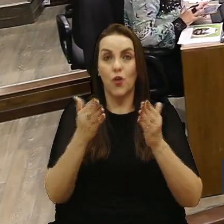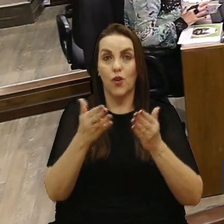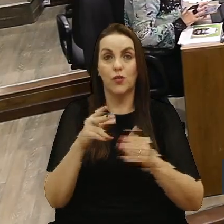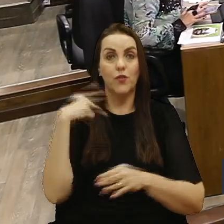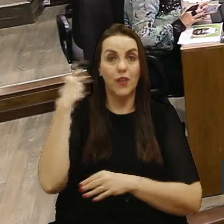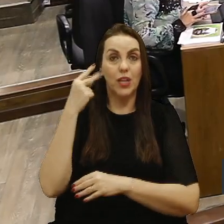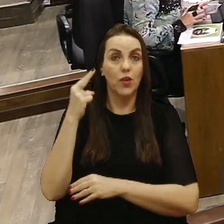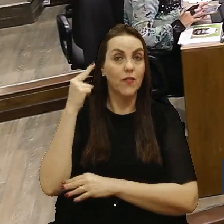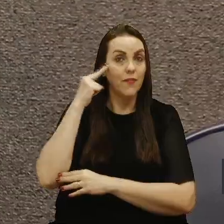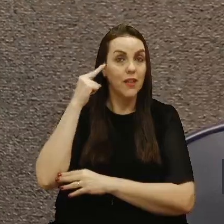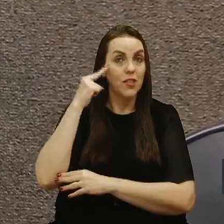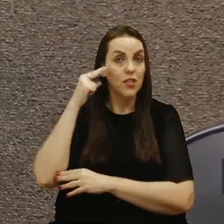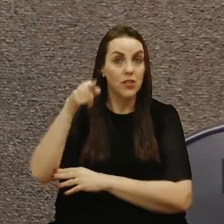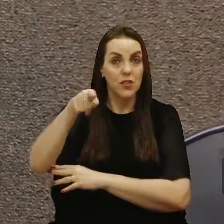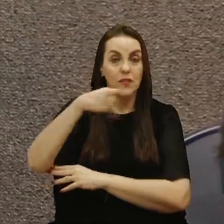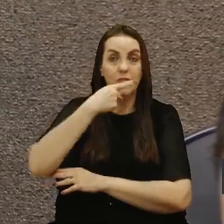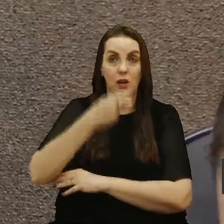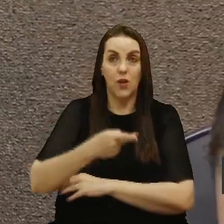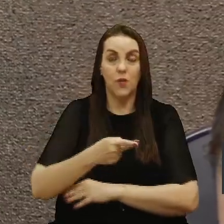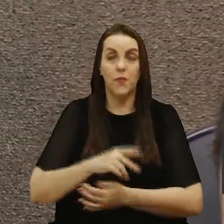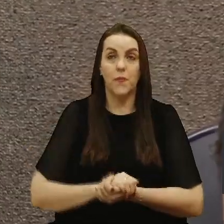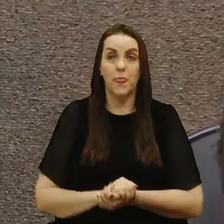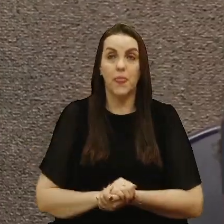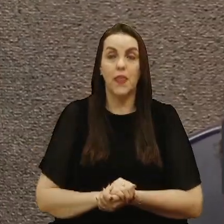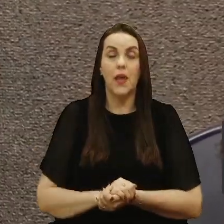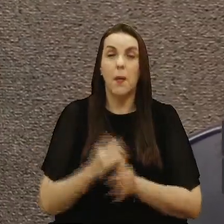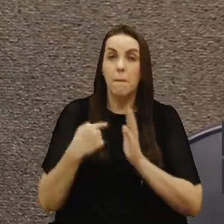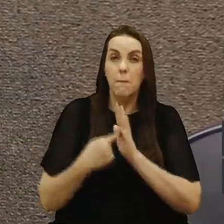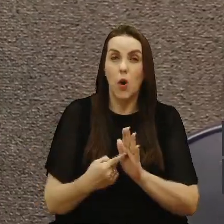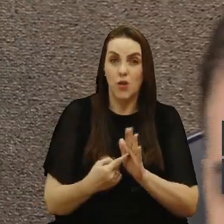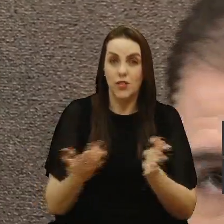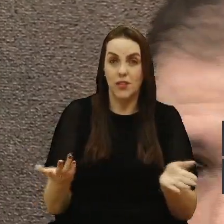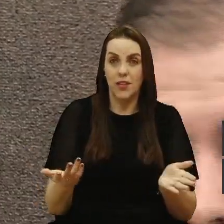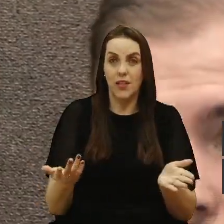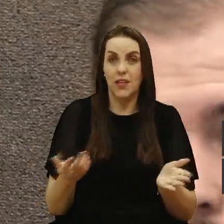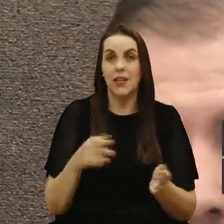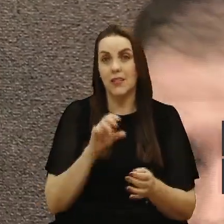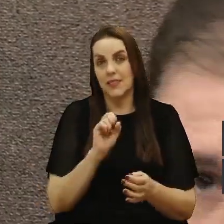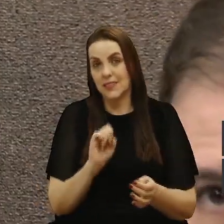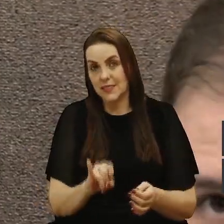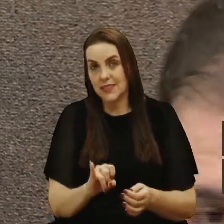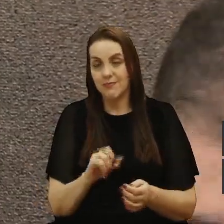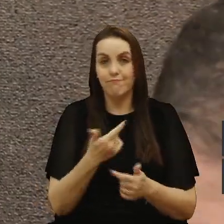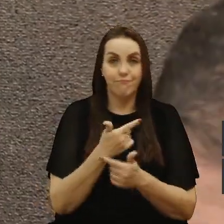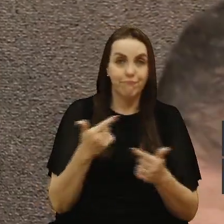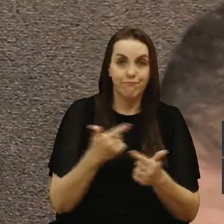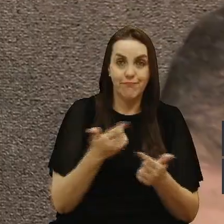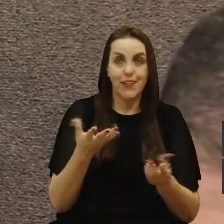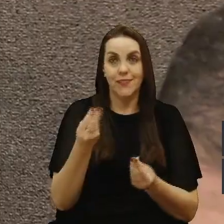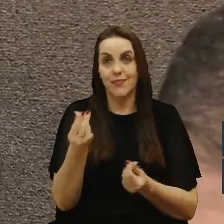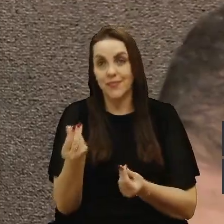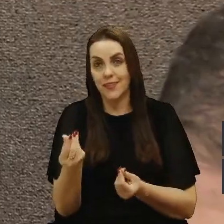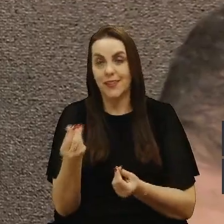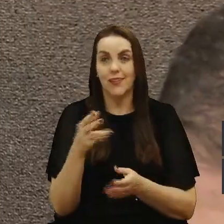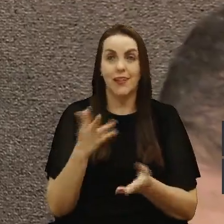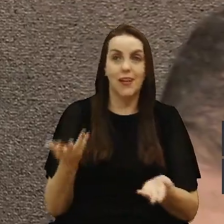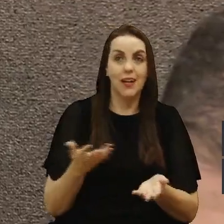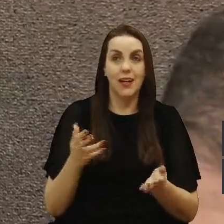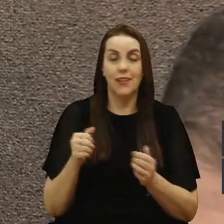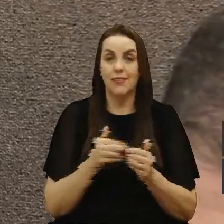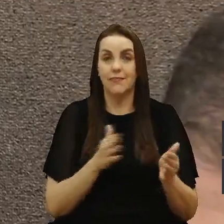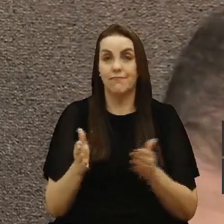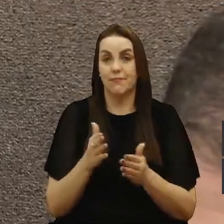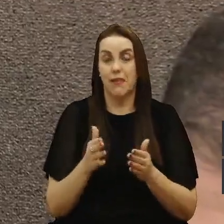Fantinel falou, inclusive, que apresenta a saída e quando não se faz a saída, né? Quando não se busca essa saída,